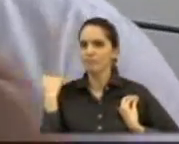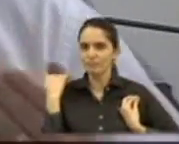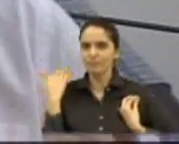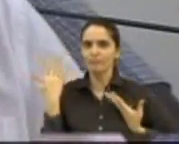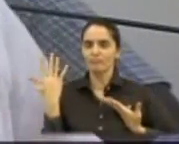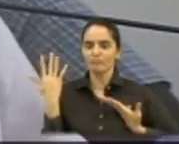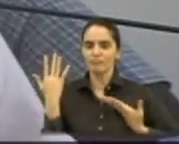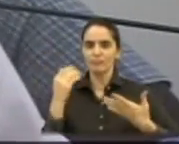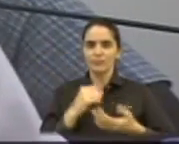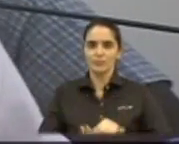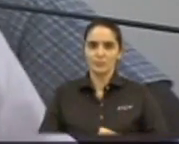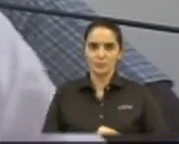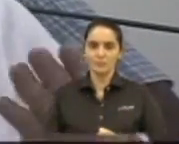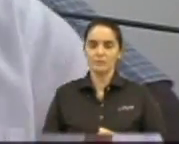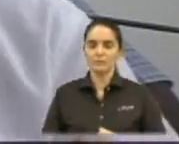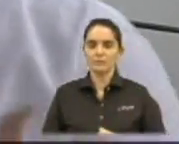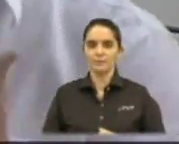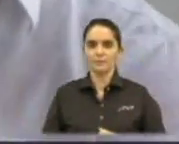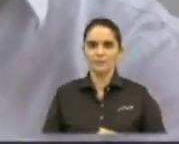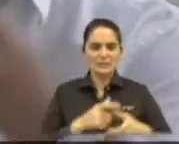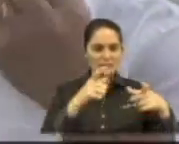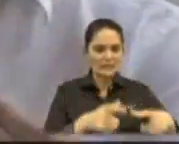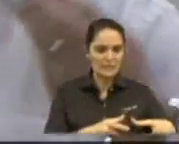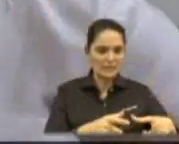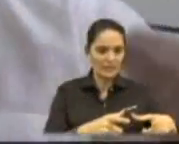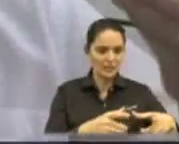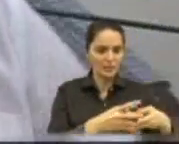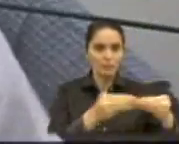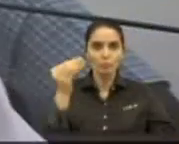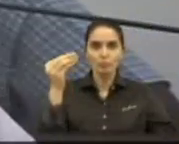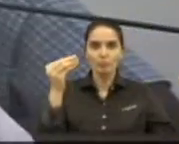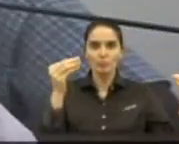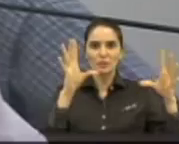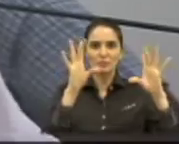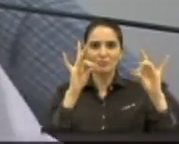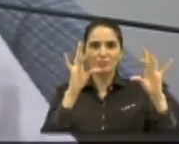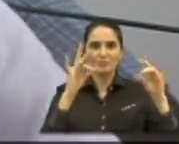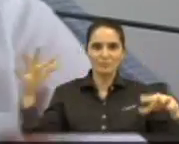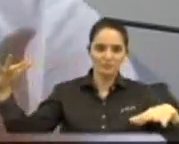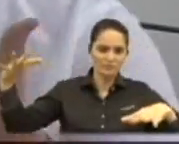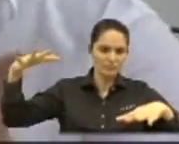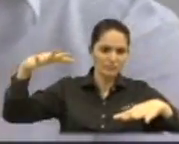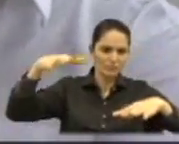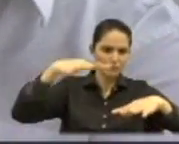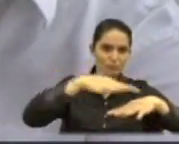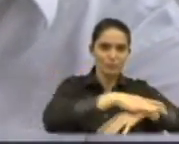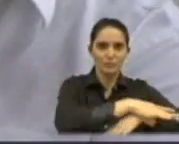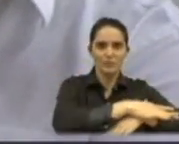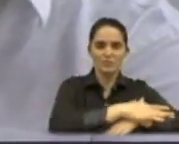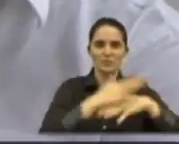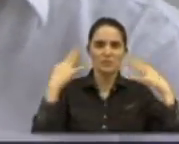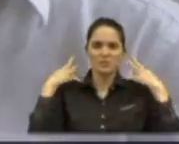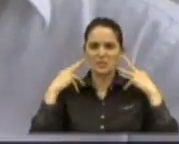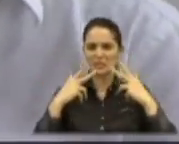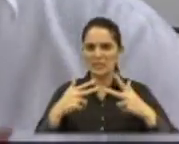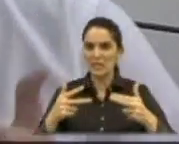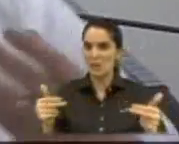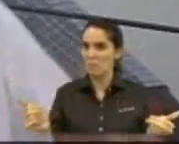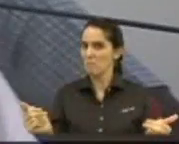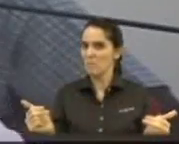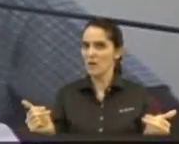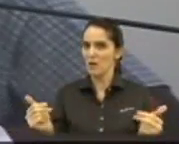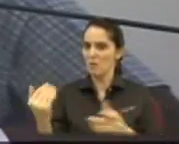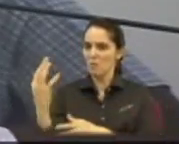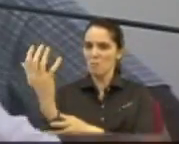Rodrigues sumiu. Como é que pode uma cidade sumir no meio da lama? Animais, vegetação